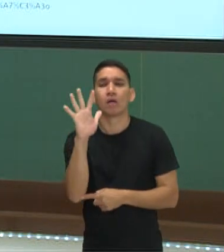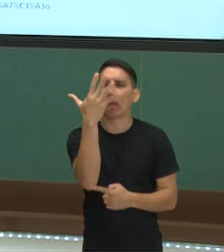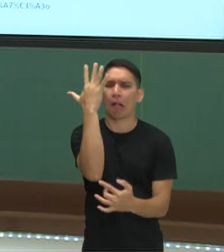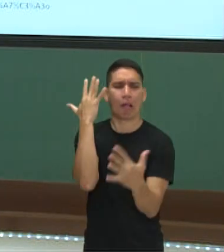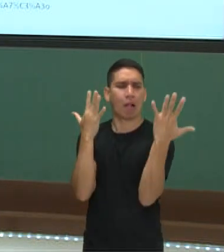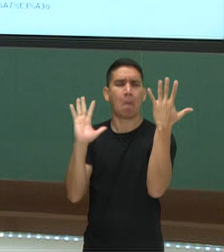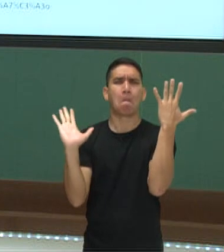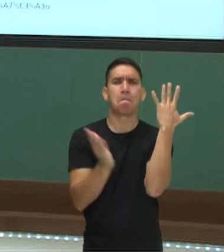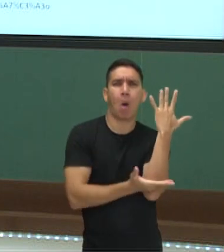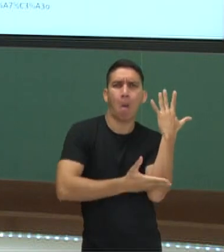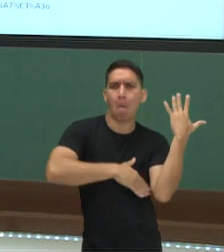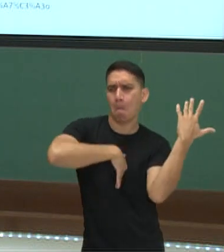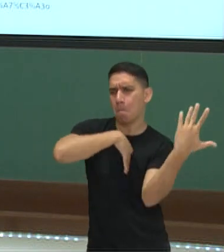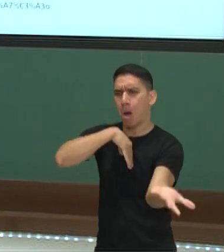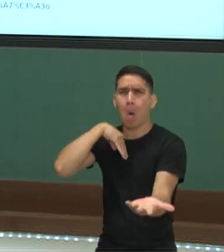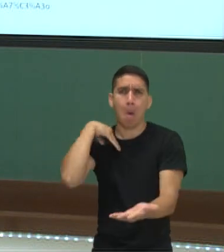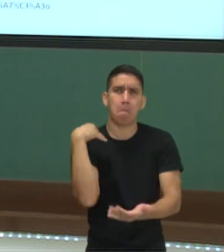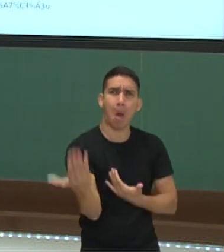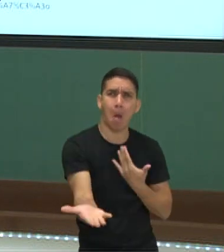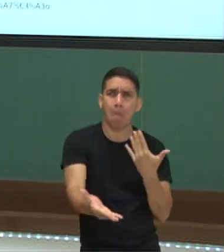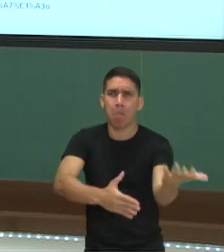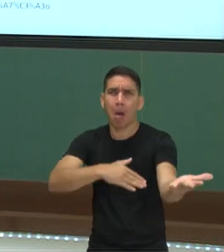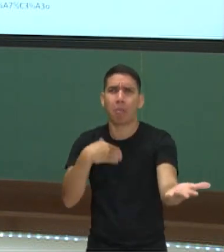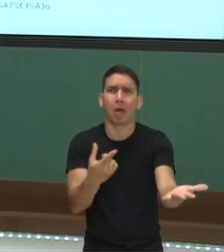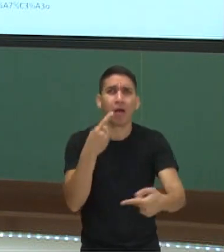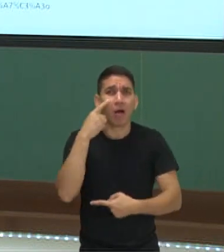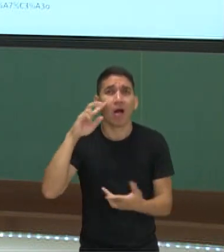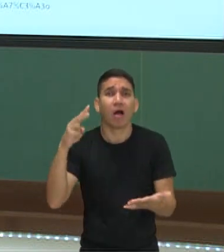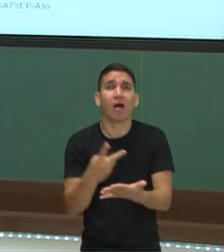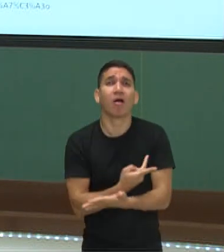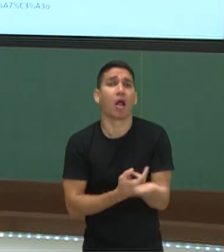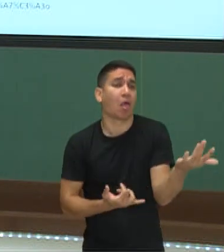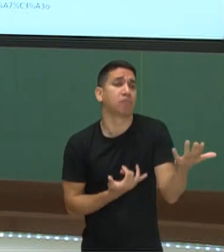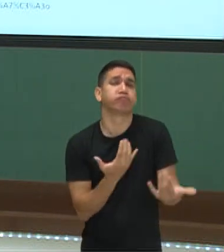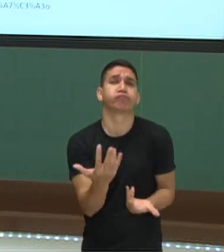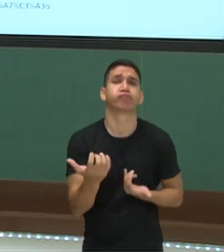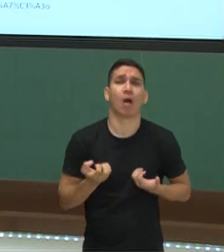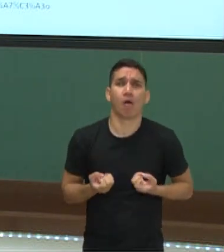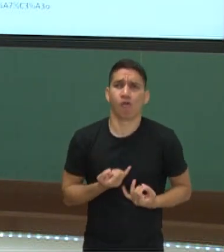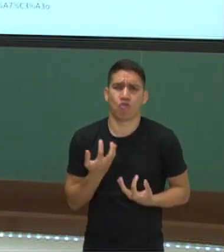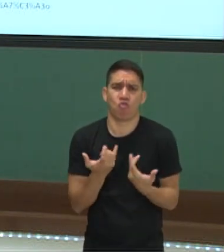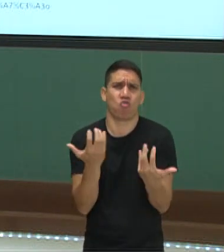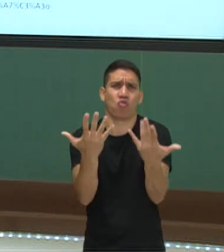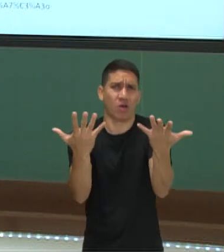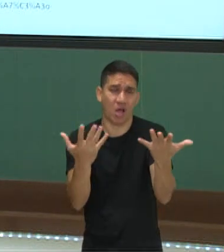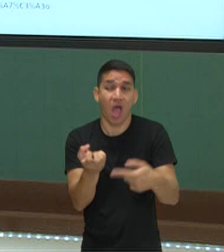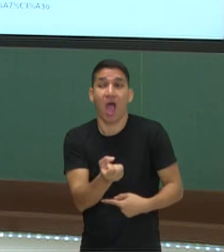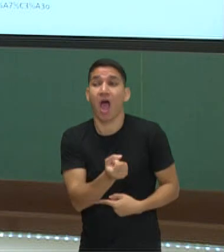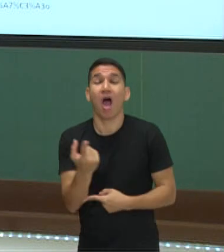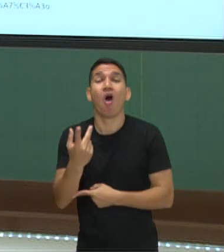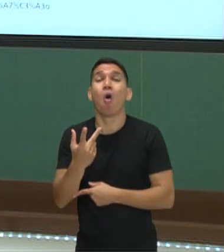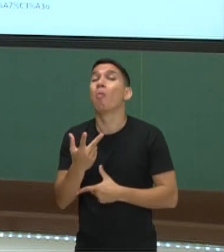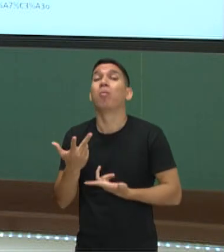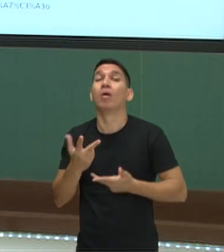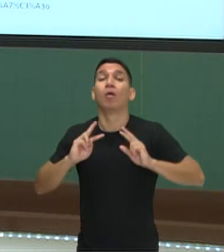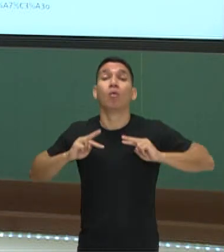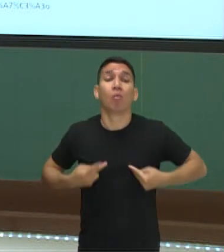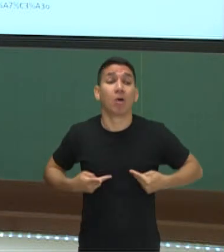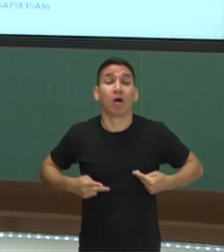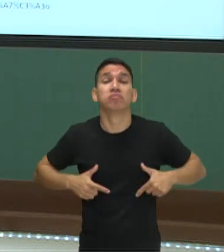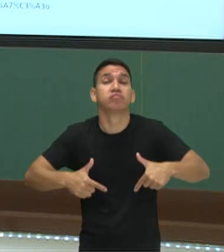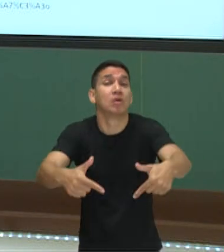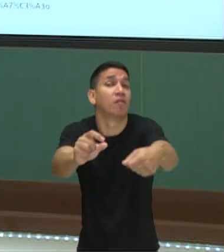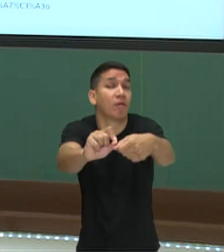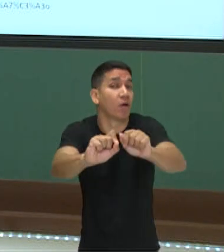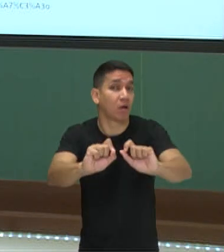foram cortadas? Aqui ocorreu, por exemplo, uma queima dessa vegetação para alguma ação humana. Nós não sabemos